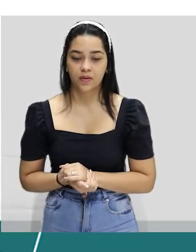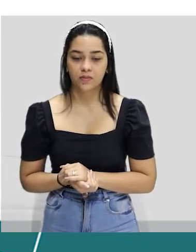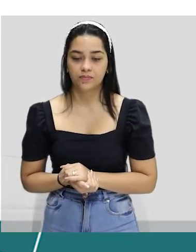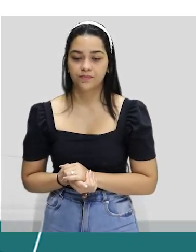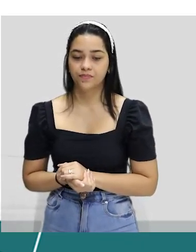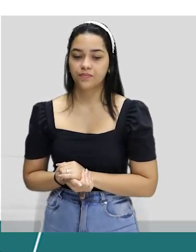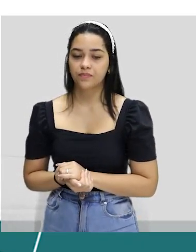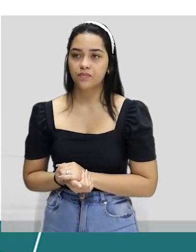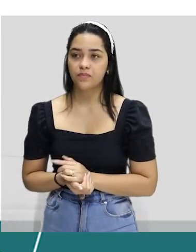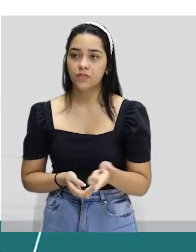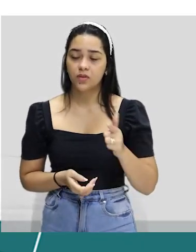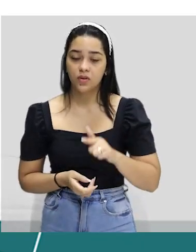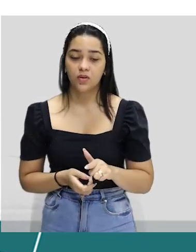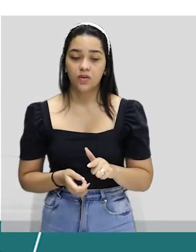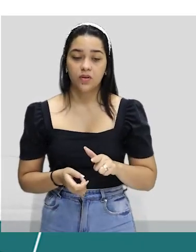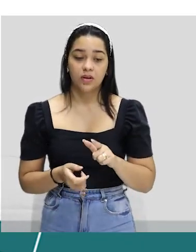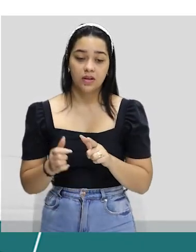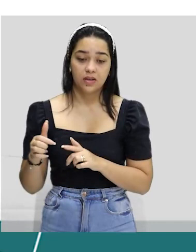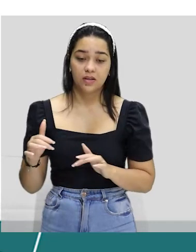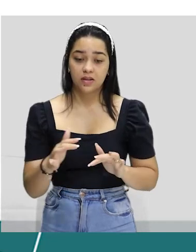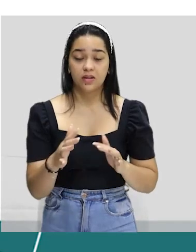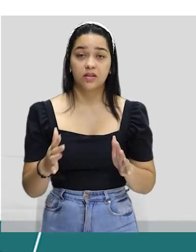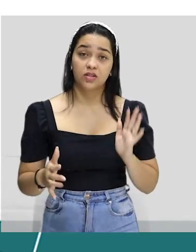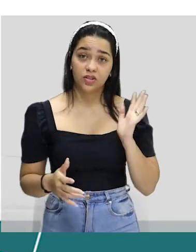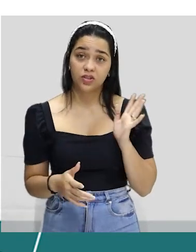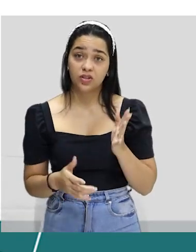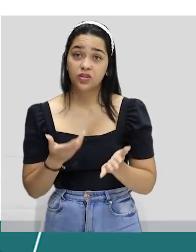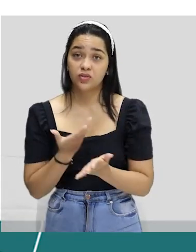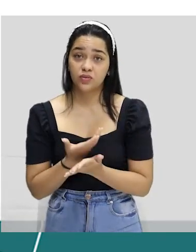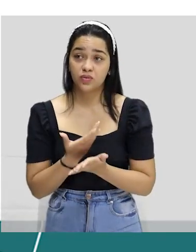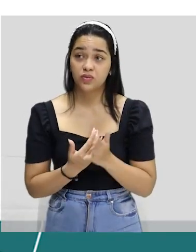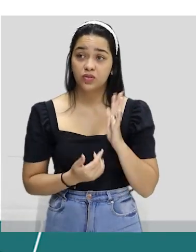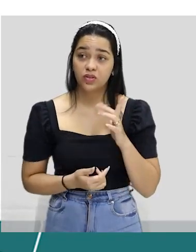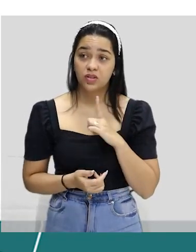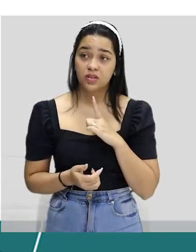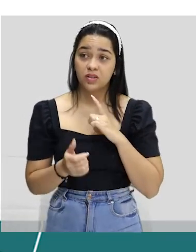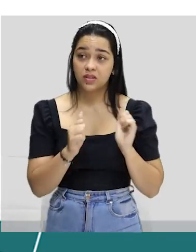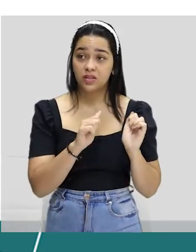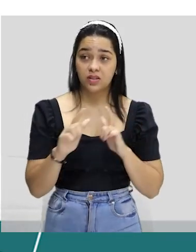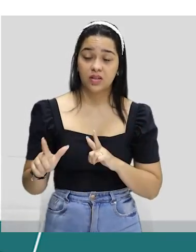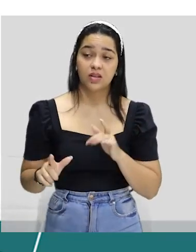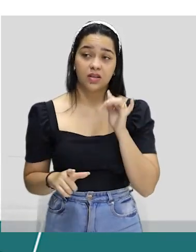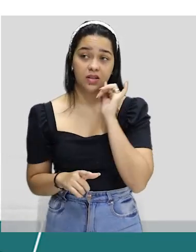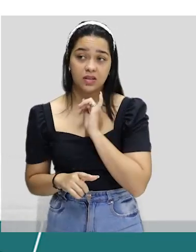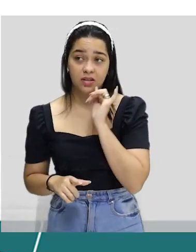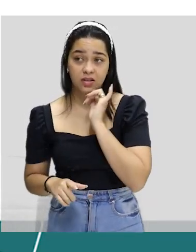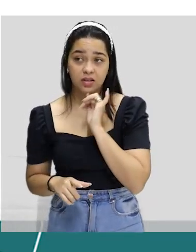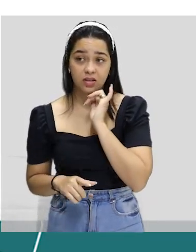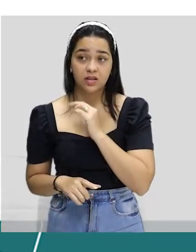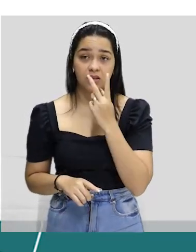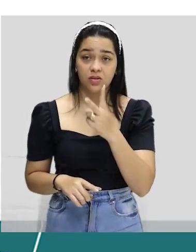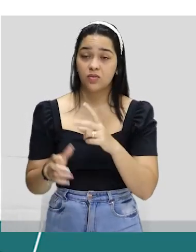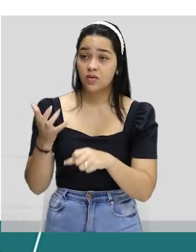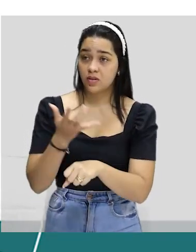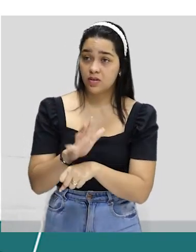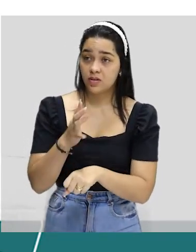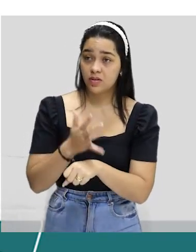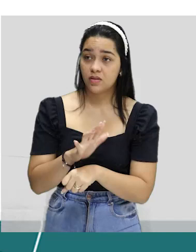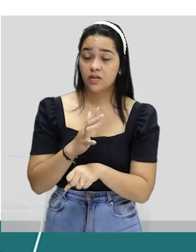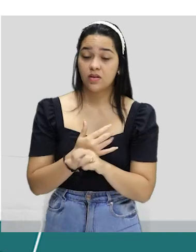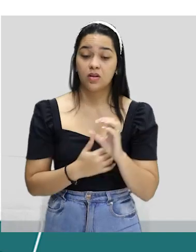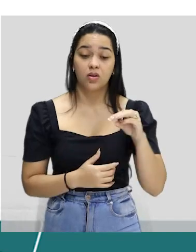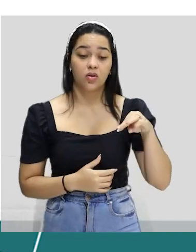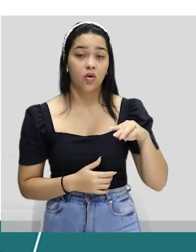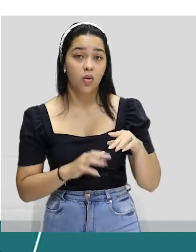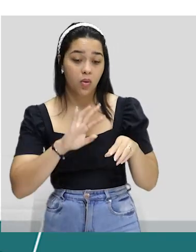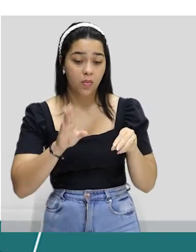Então, de novo, a Terra era povoada de selvagens. A gente já viu esse slide com esse exemplo em 2 exercícios, em complemento nominal e